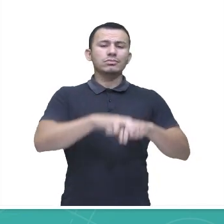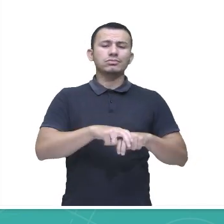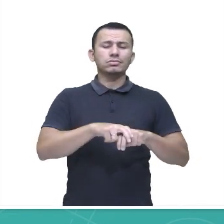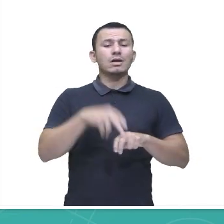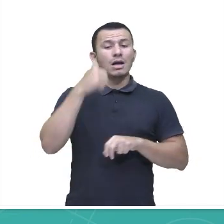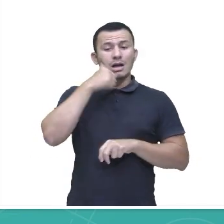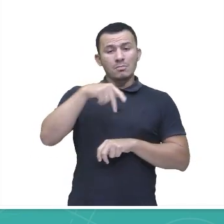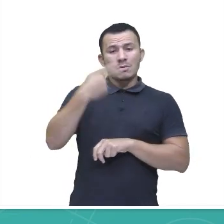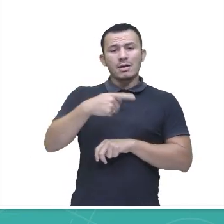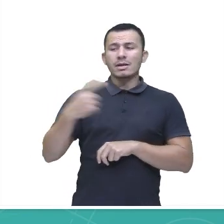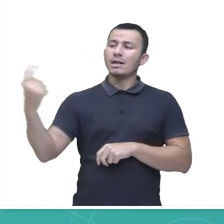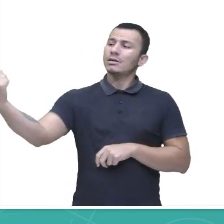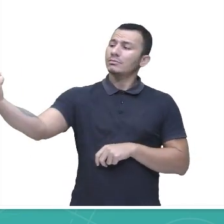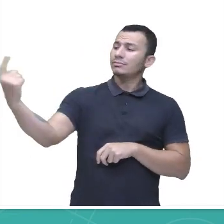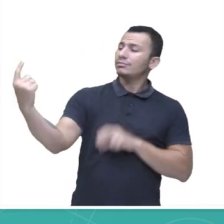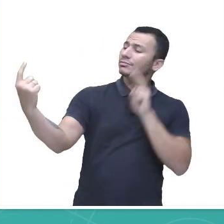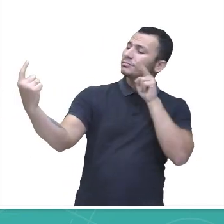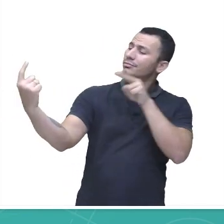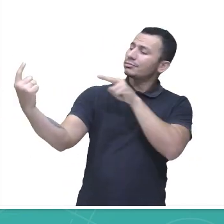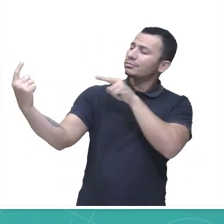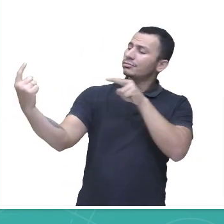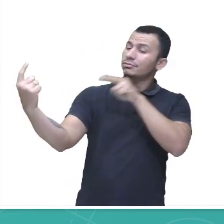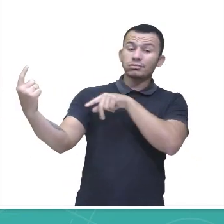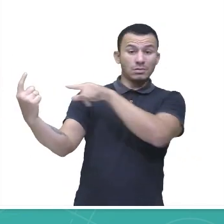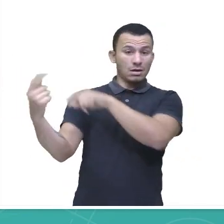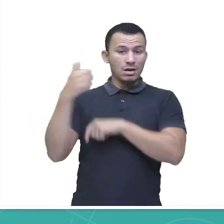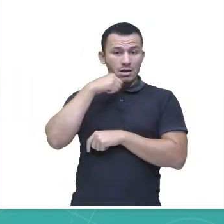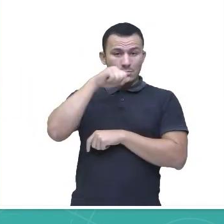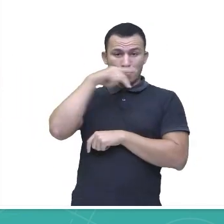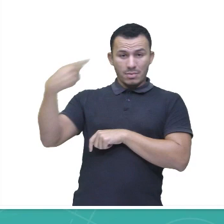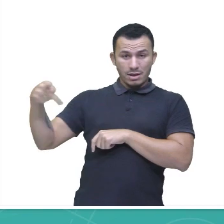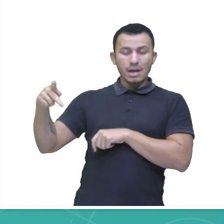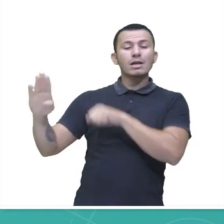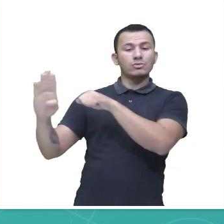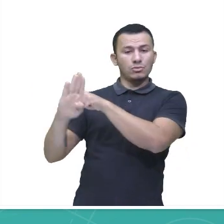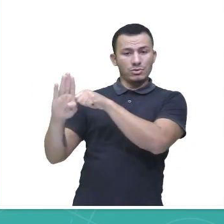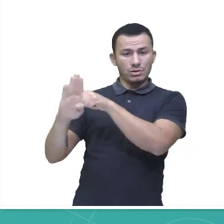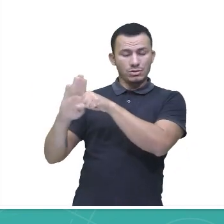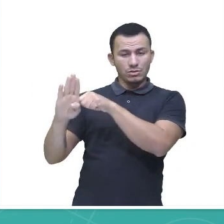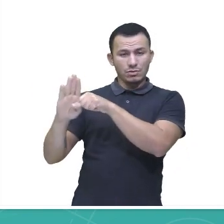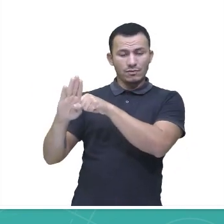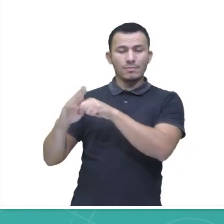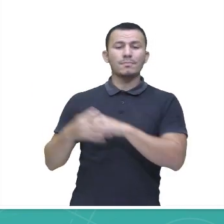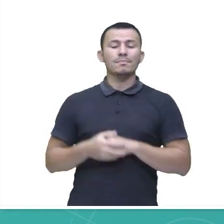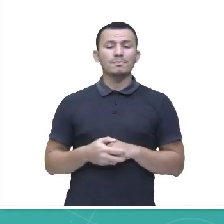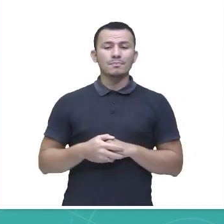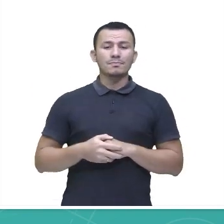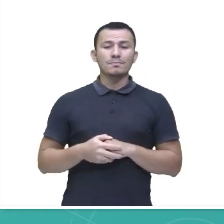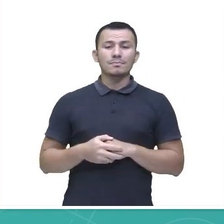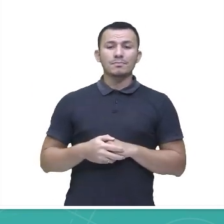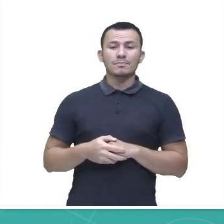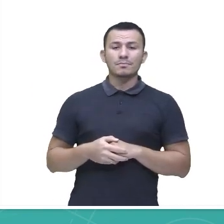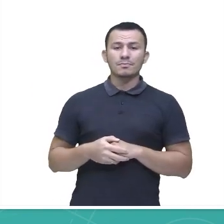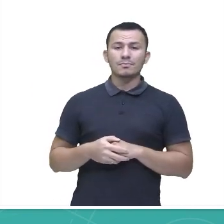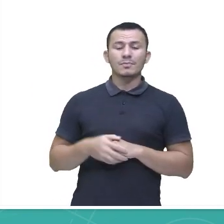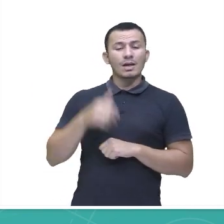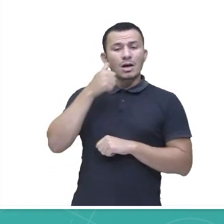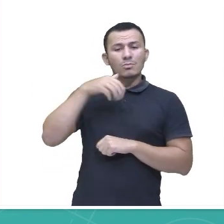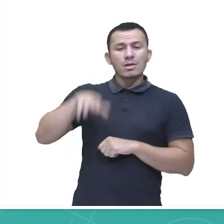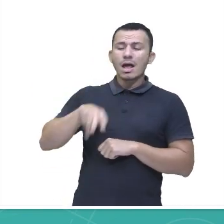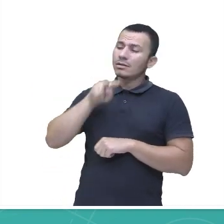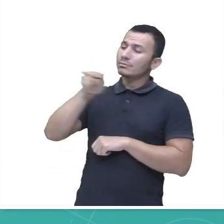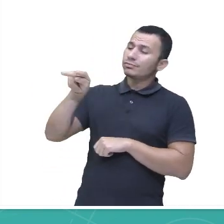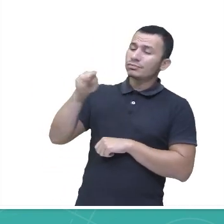mãe é substantivo e sua, pronome, está se relacionando ao substantivo. Varrer a casa,